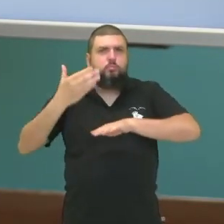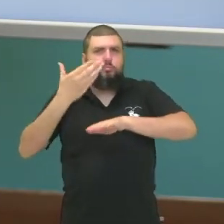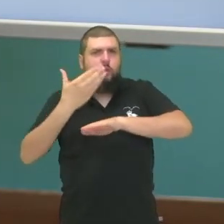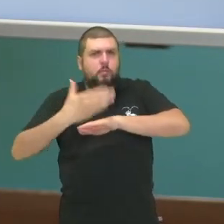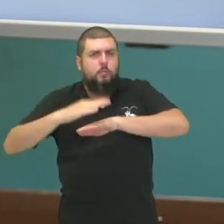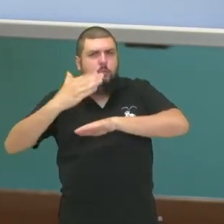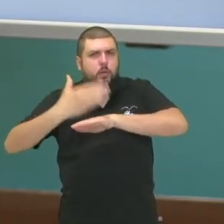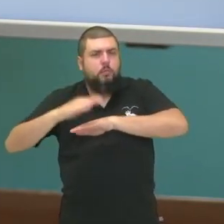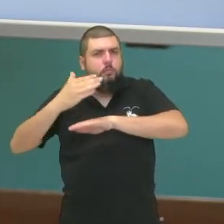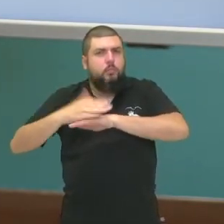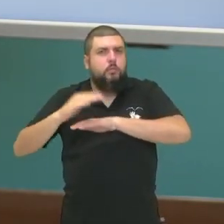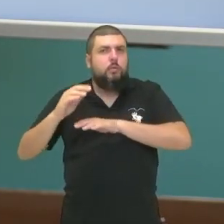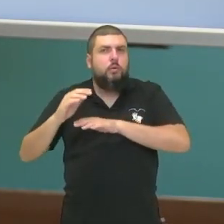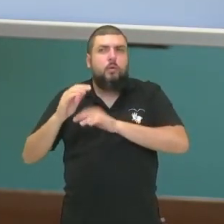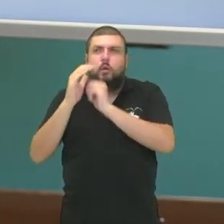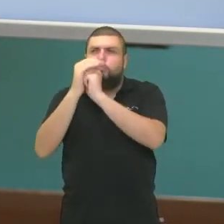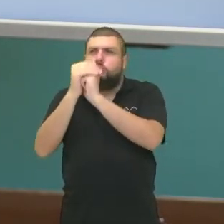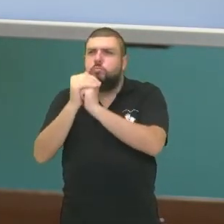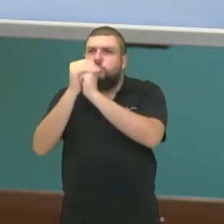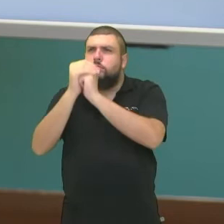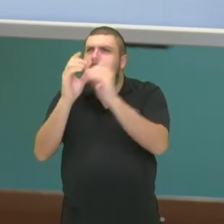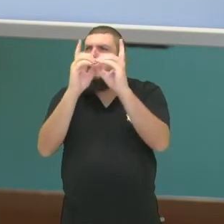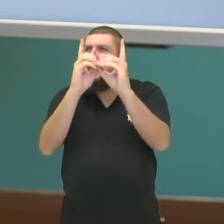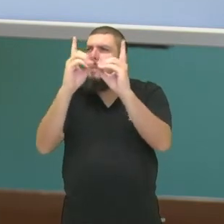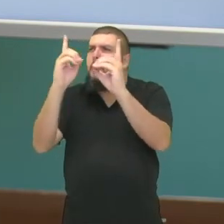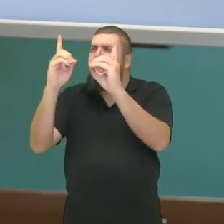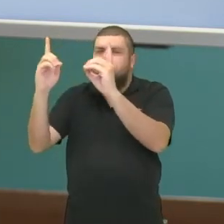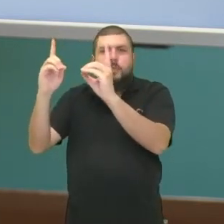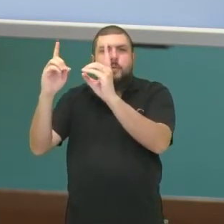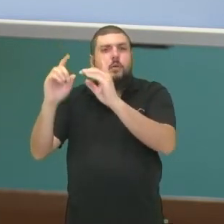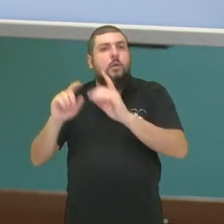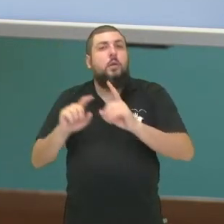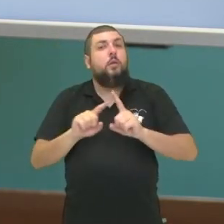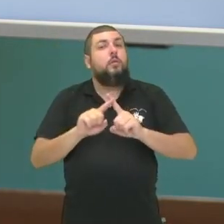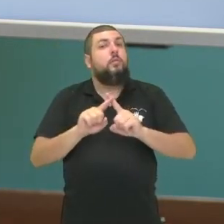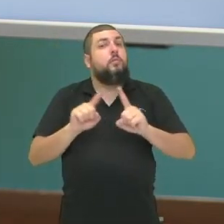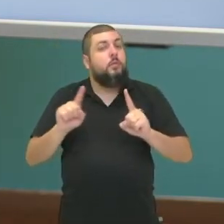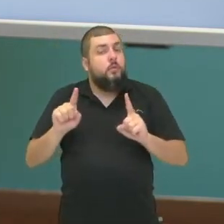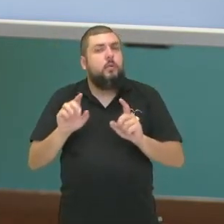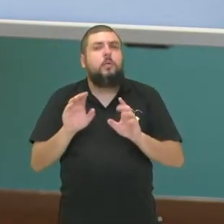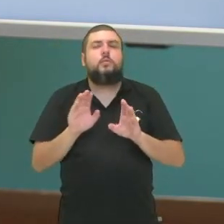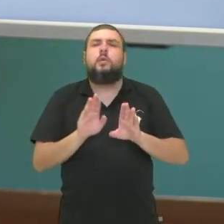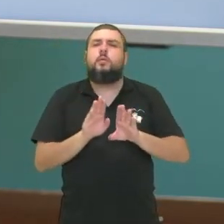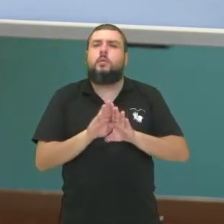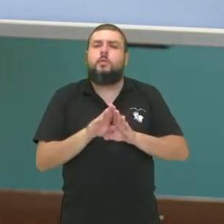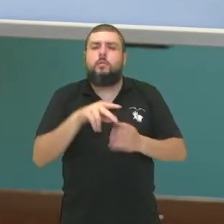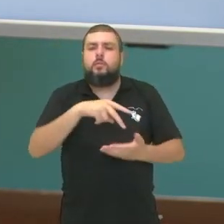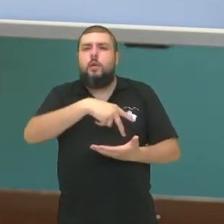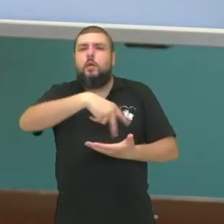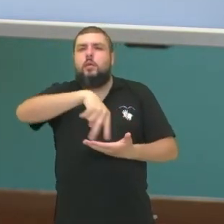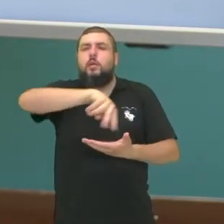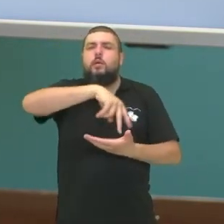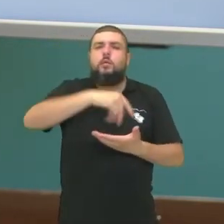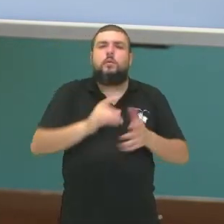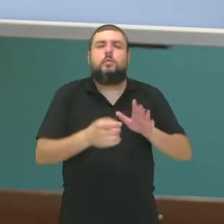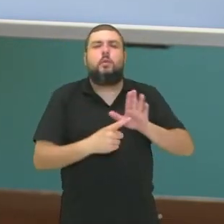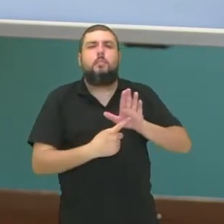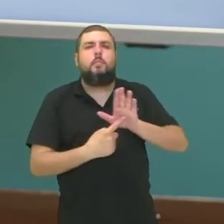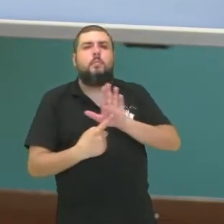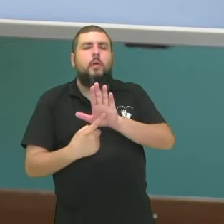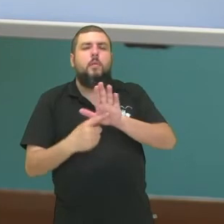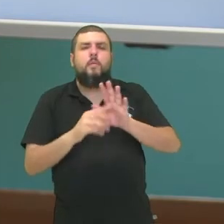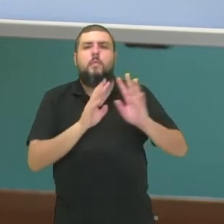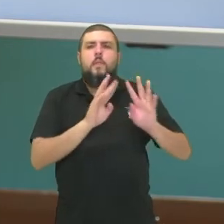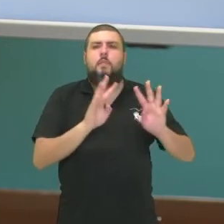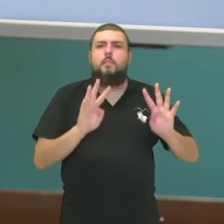em adoração aos deuses, mas que também contemplava apresentações de dança, também